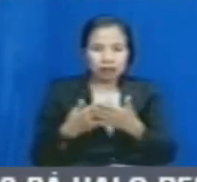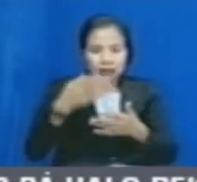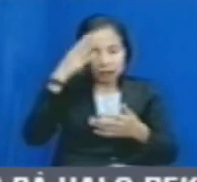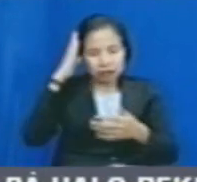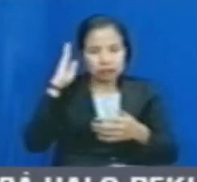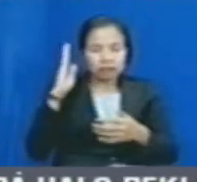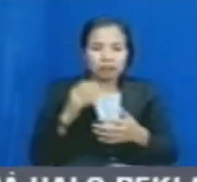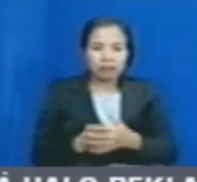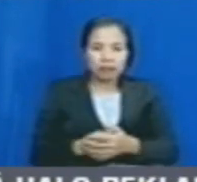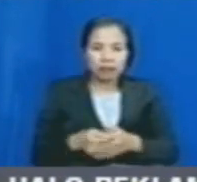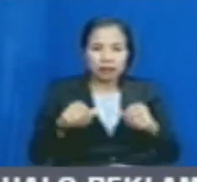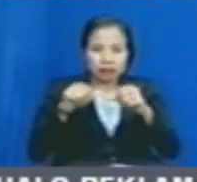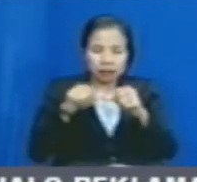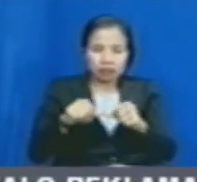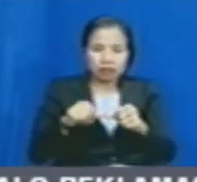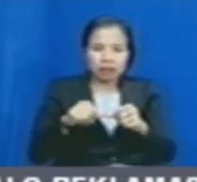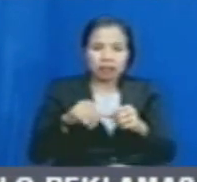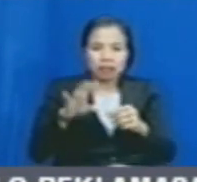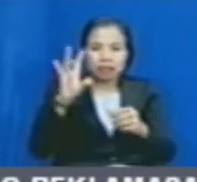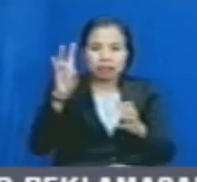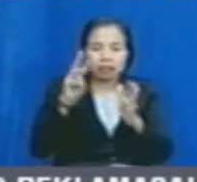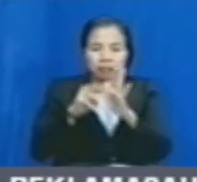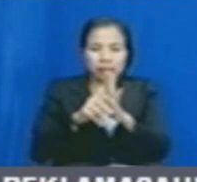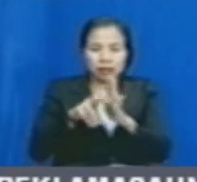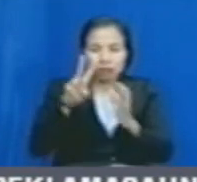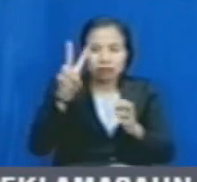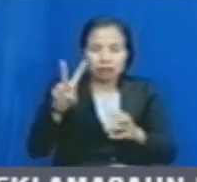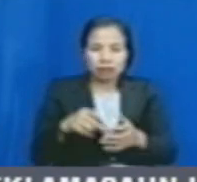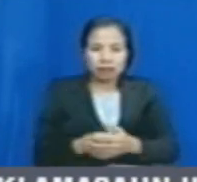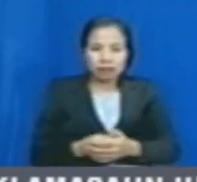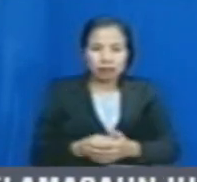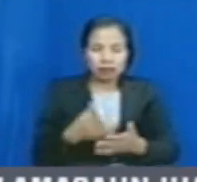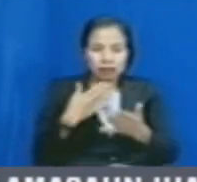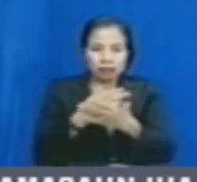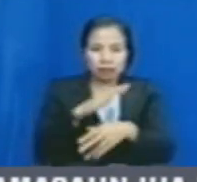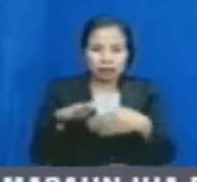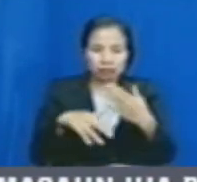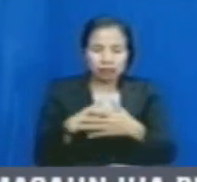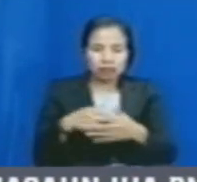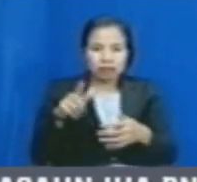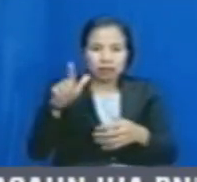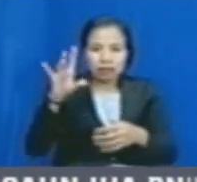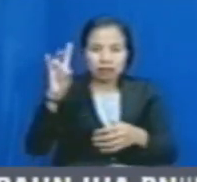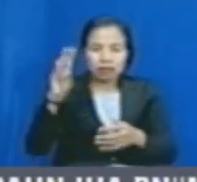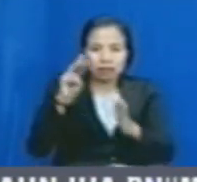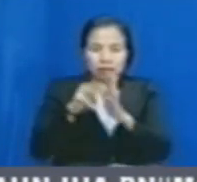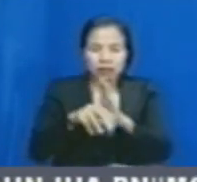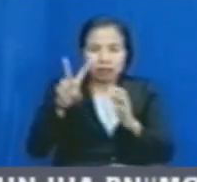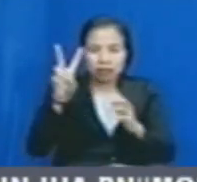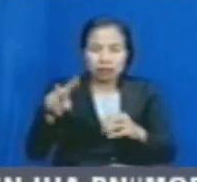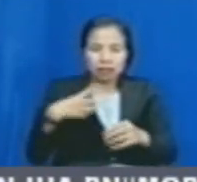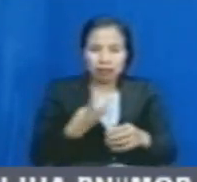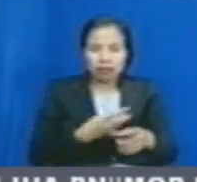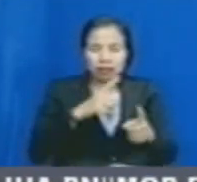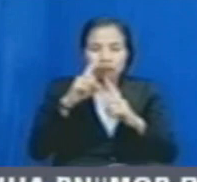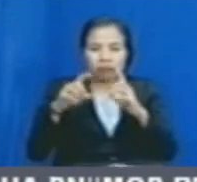manager program, ita se continua o segmento 7 minutos da ruak. Dia ko 20 no telespectadores, orsida iha segmento 7 minutos ba da ruak, ita se kulia